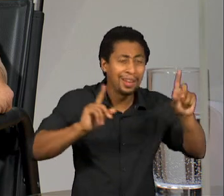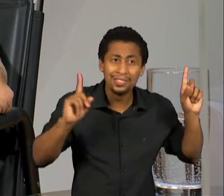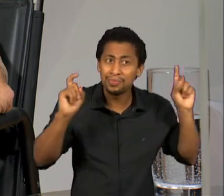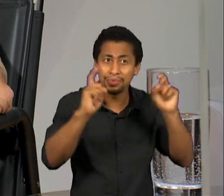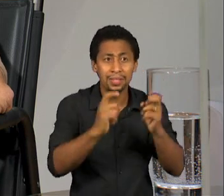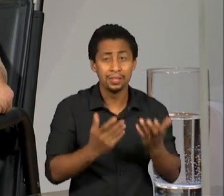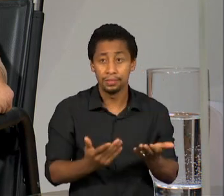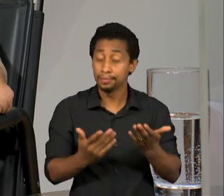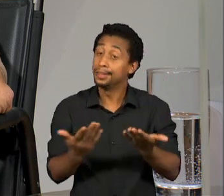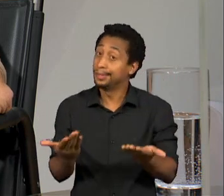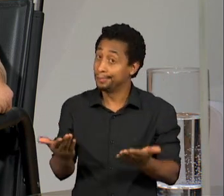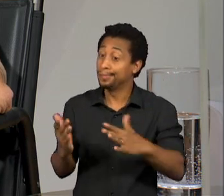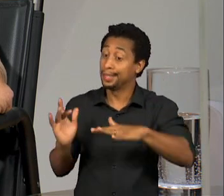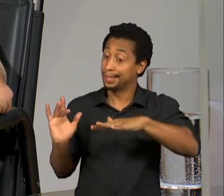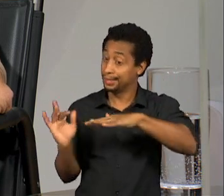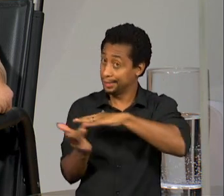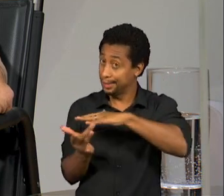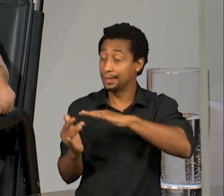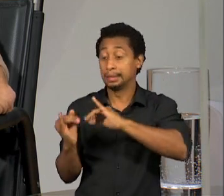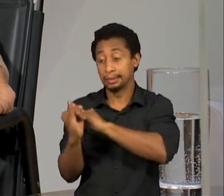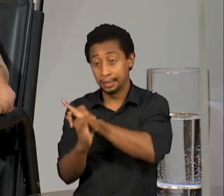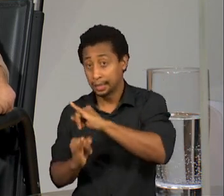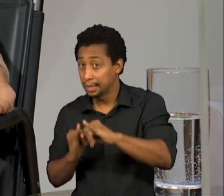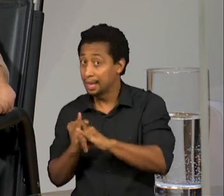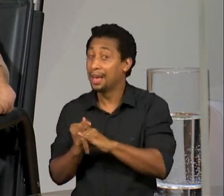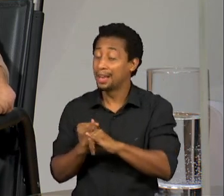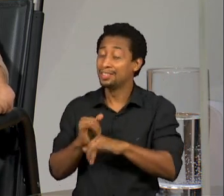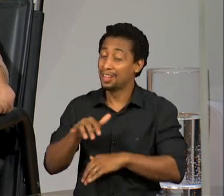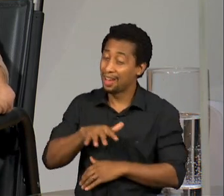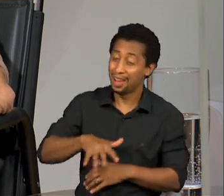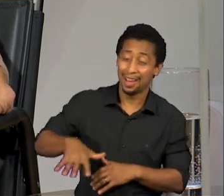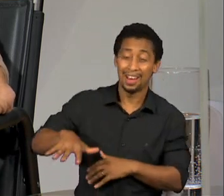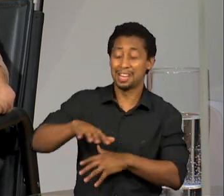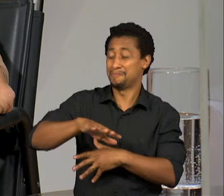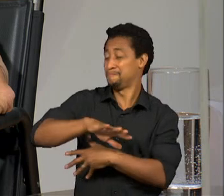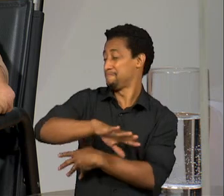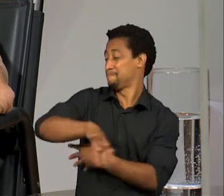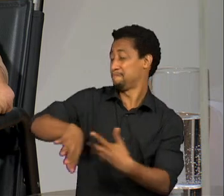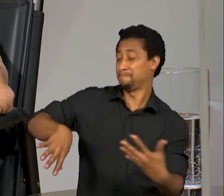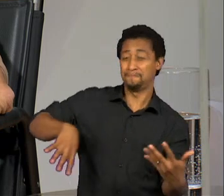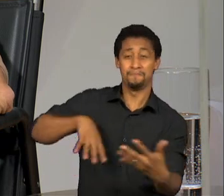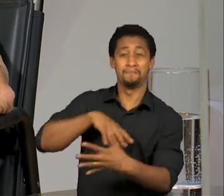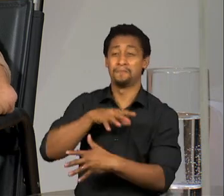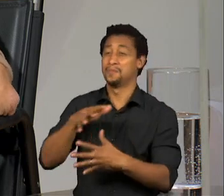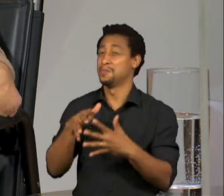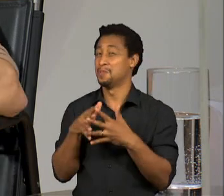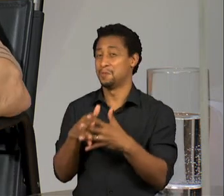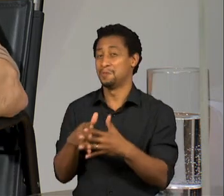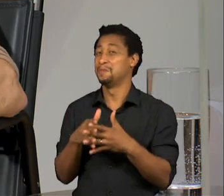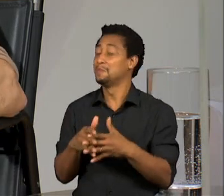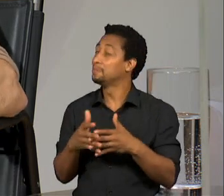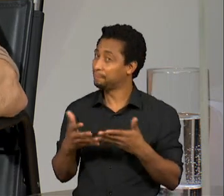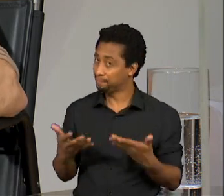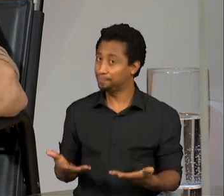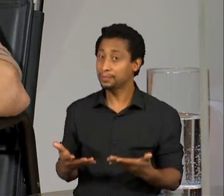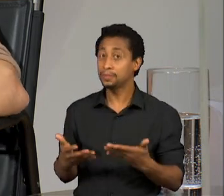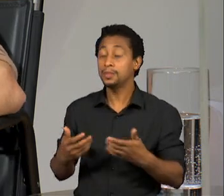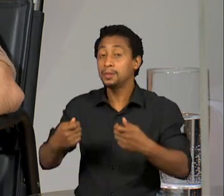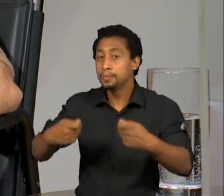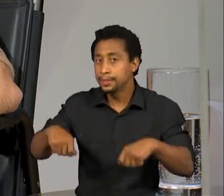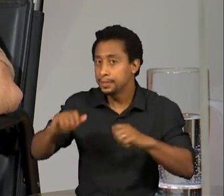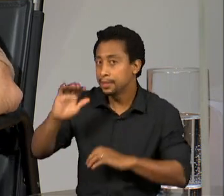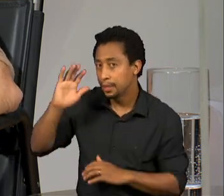mundo intempestivo. Porque nós temos que compreender a maneira, desde os games,